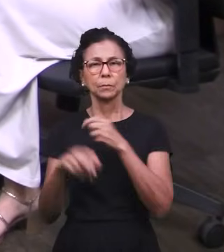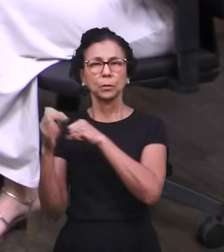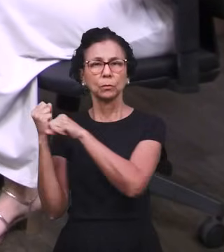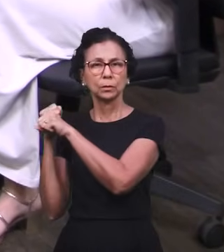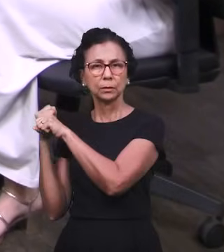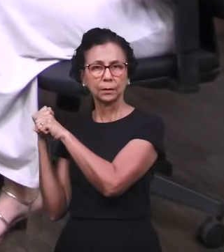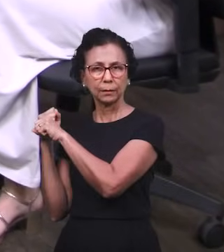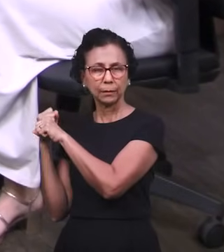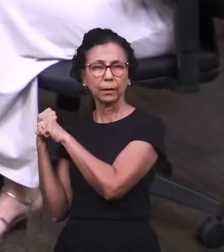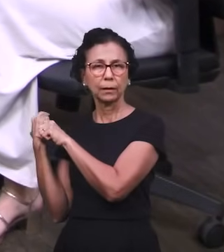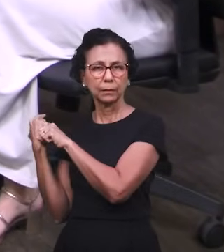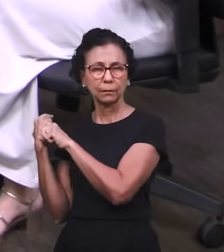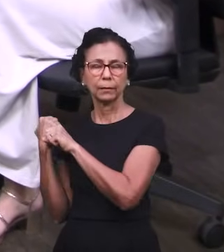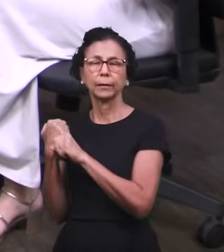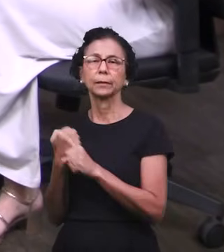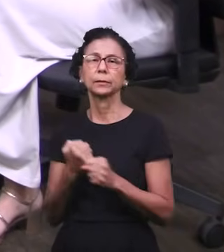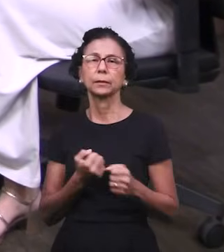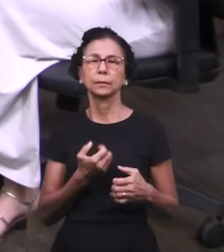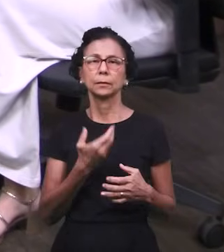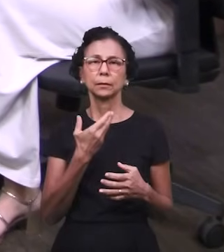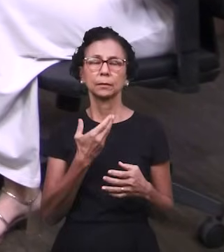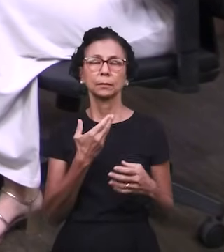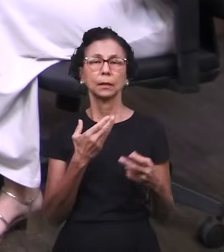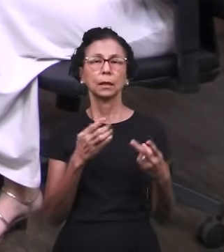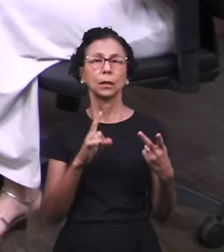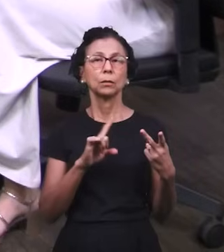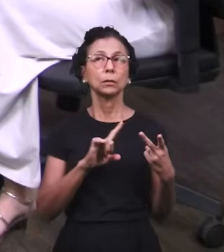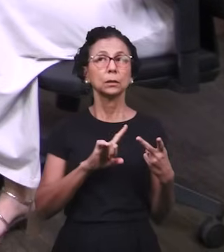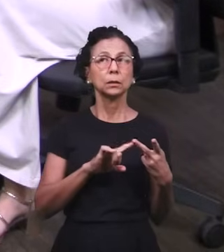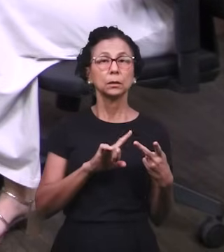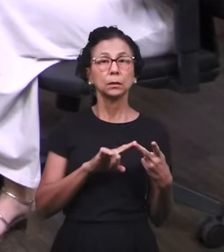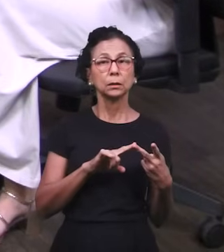último evento Trombetas e Festas, que foi um evento marcante,